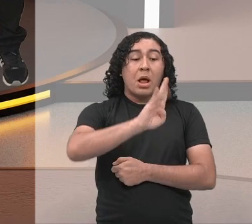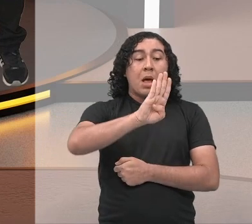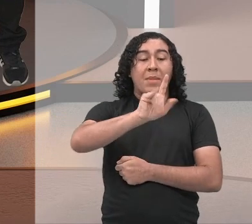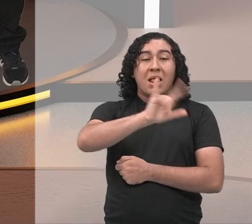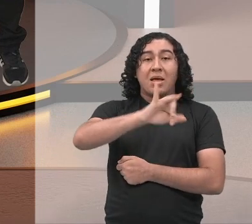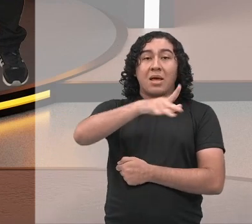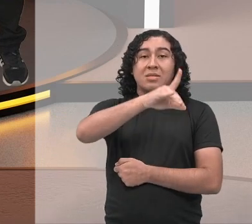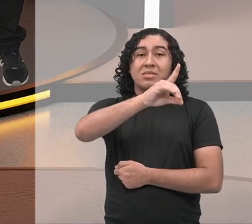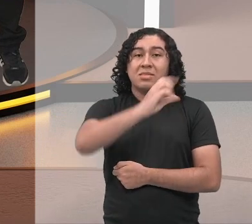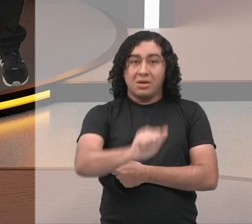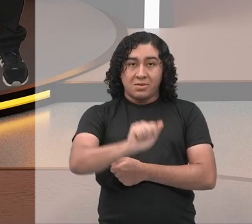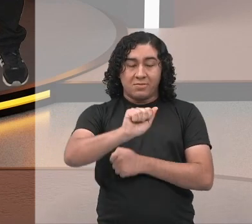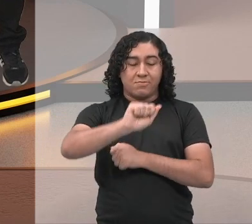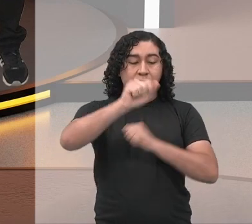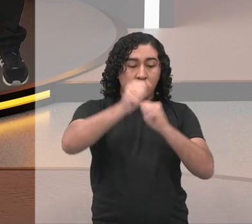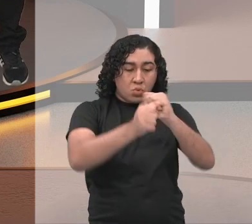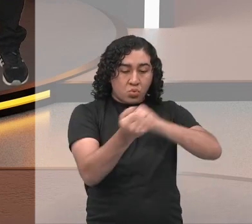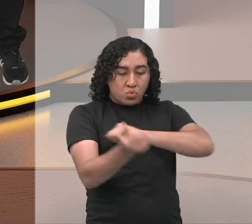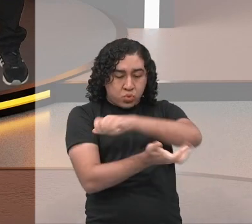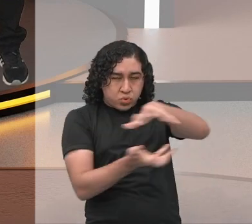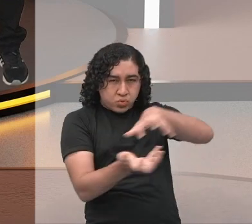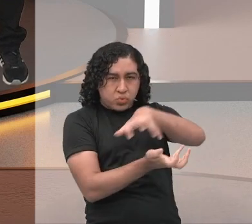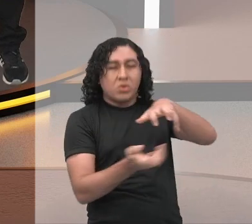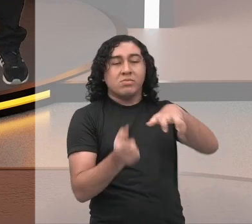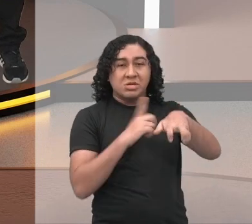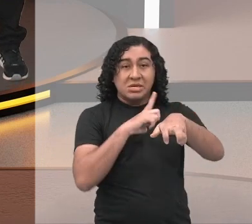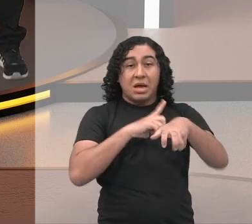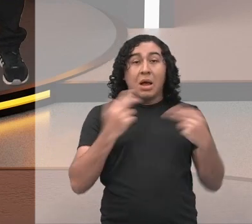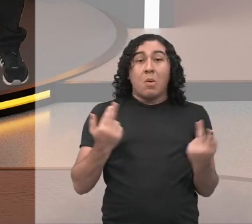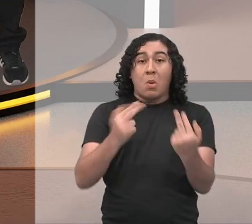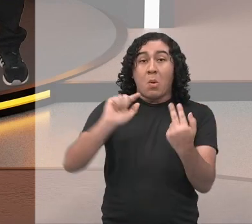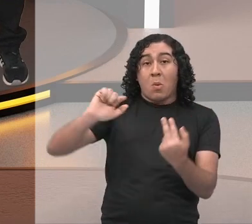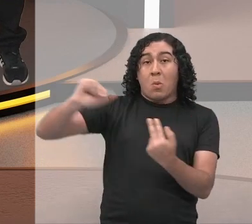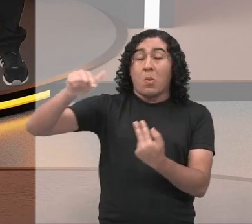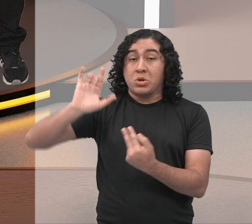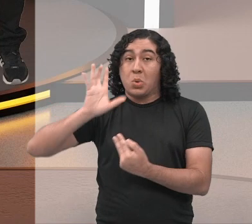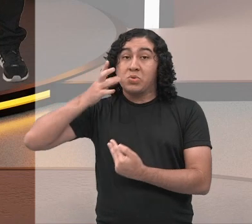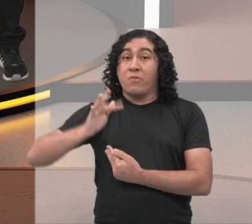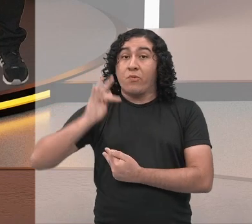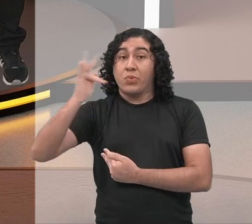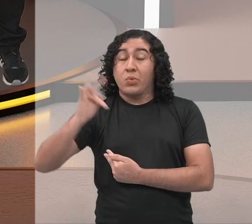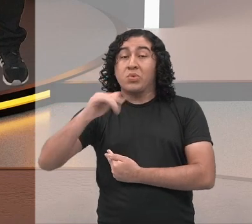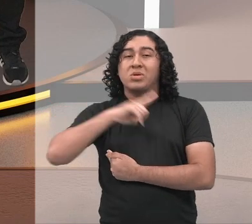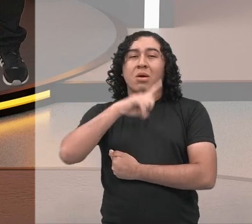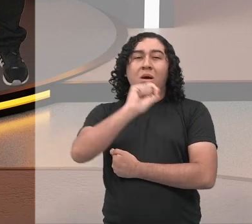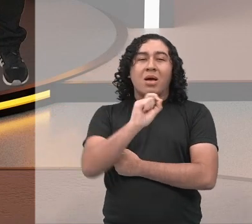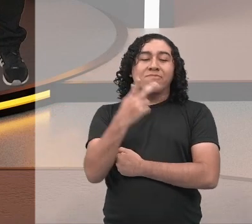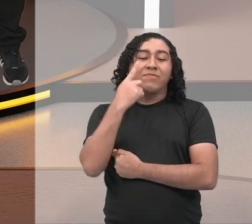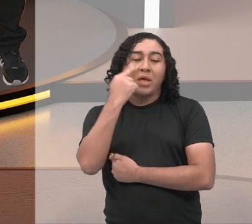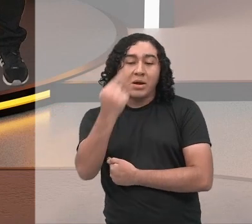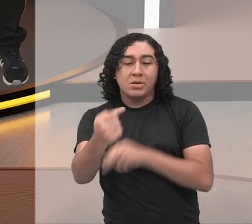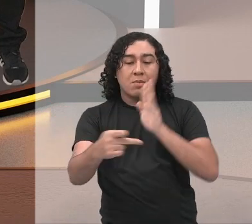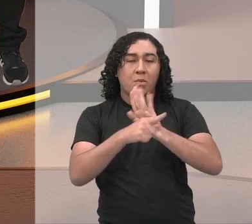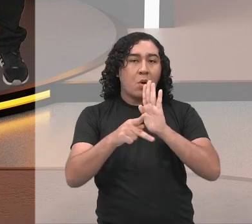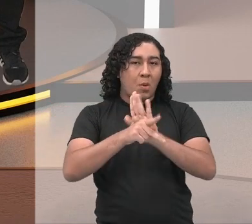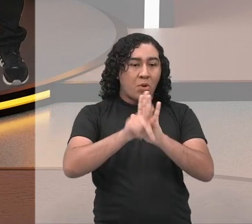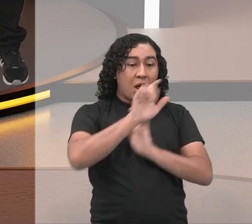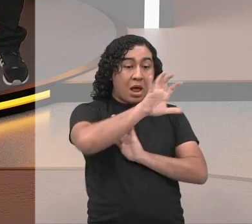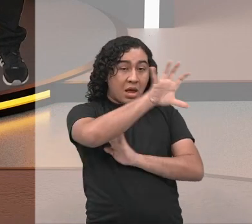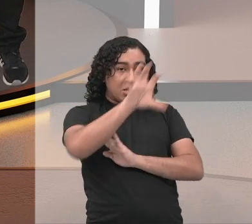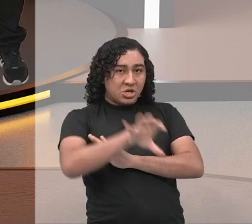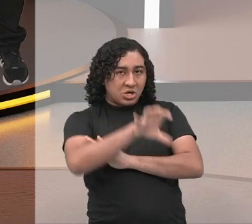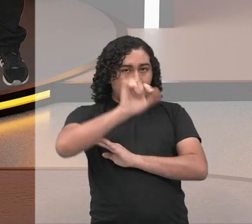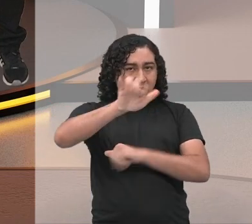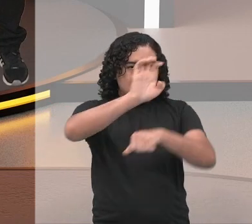A Balaiada buscava, como outras rebeliões ali, que fosse emancipado politicamente aquela região